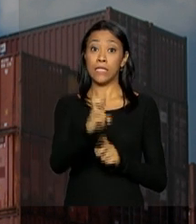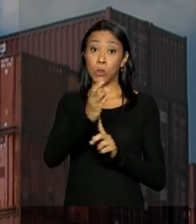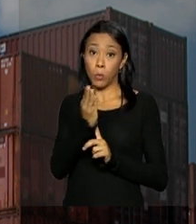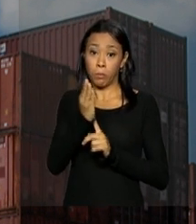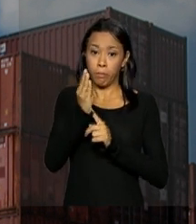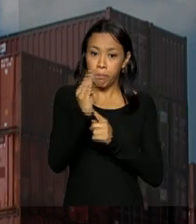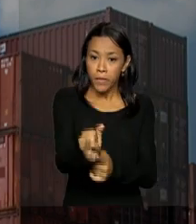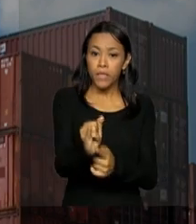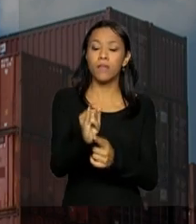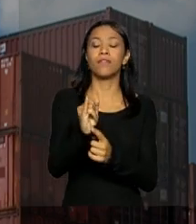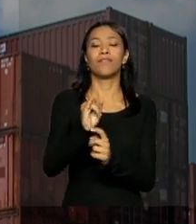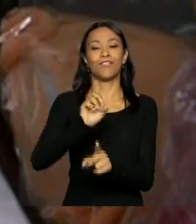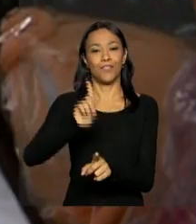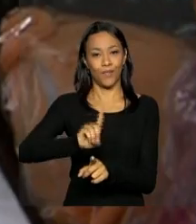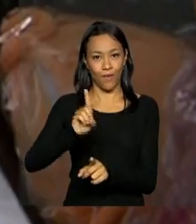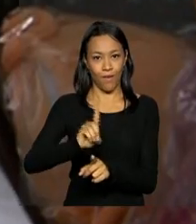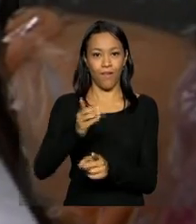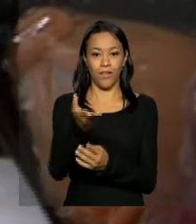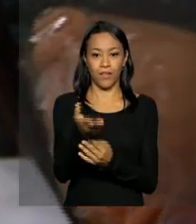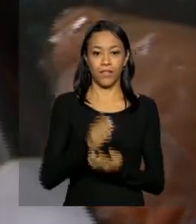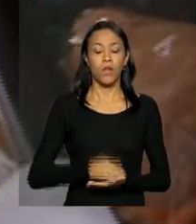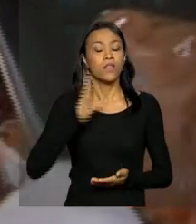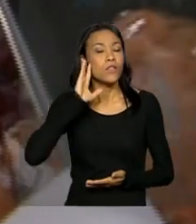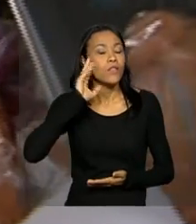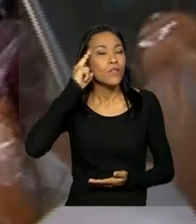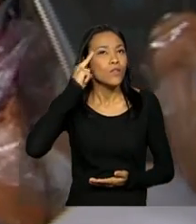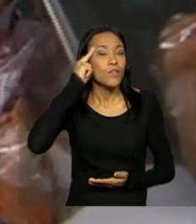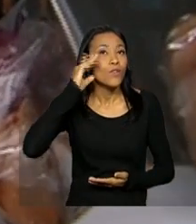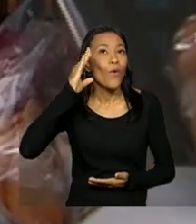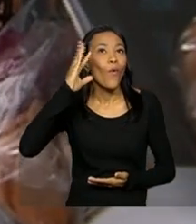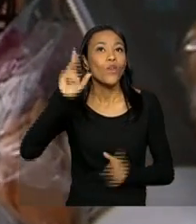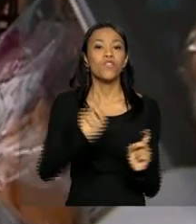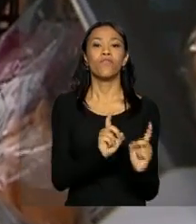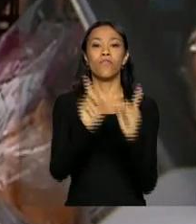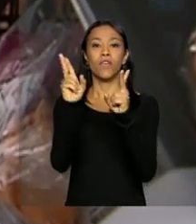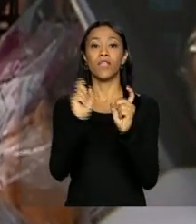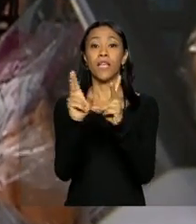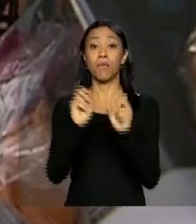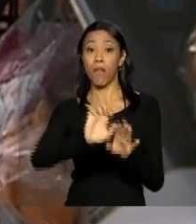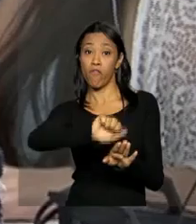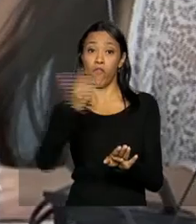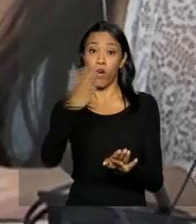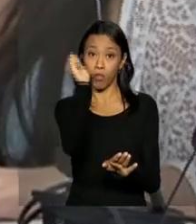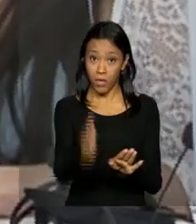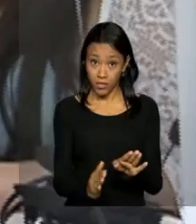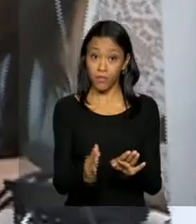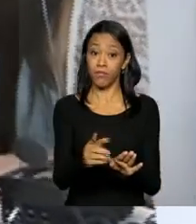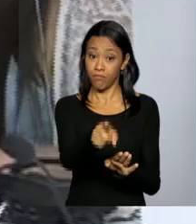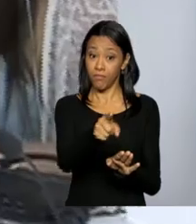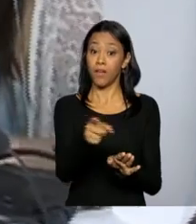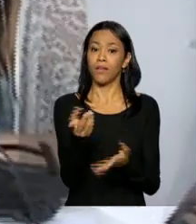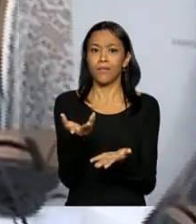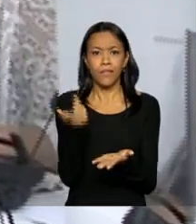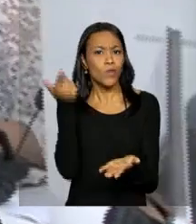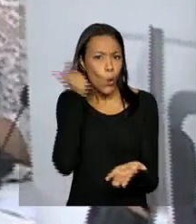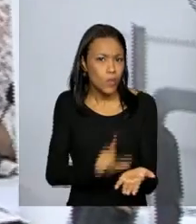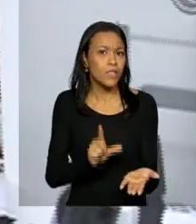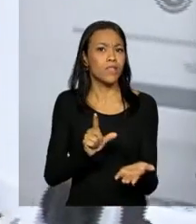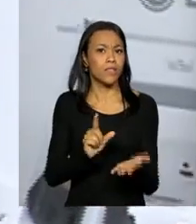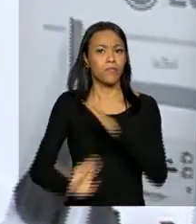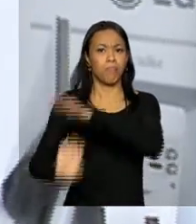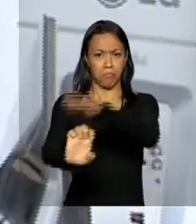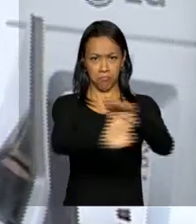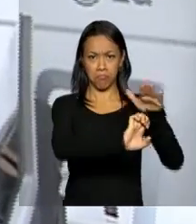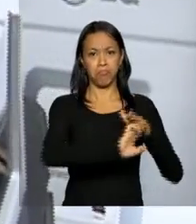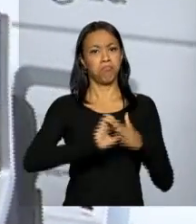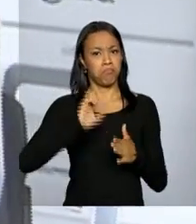Bilhões de Dólares o sonho de ver o produto ganhar o mundo Tem se tornado realidade para um número cada vez maior de